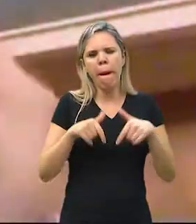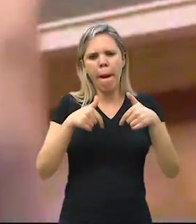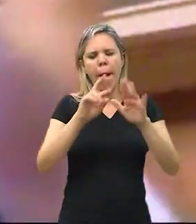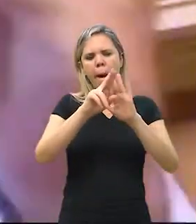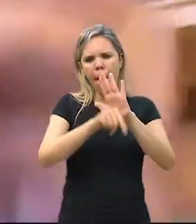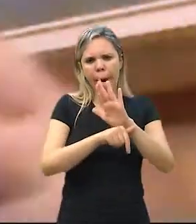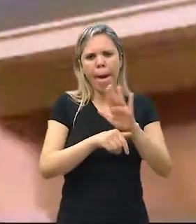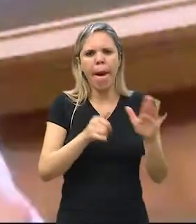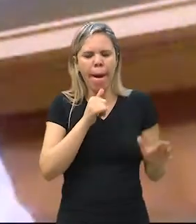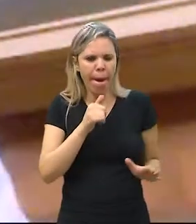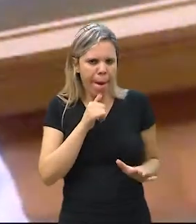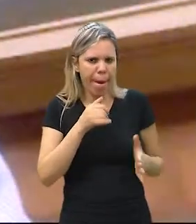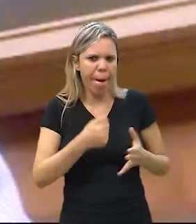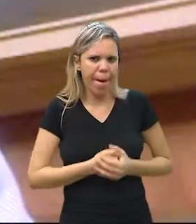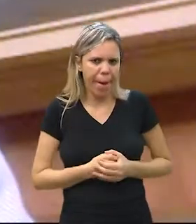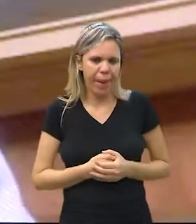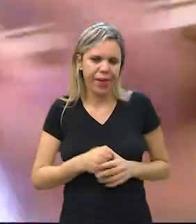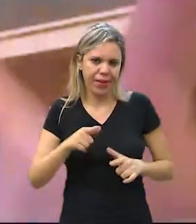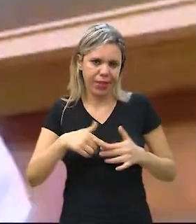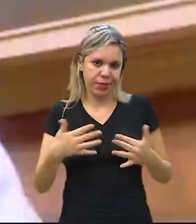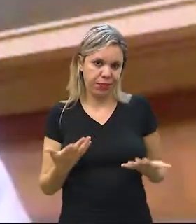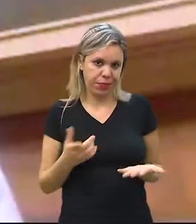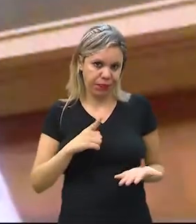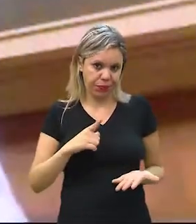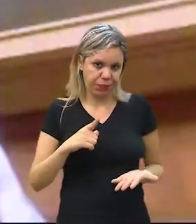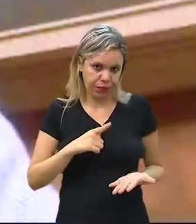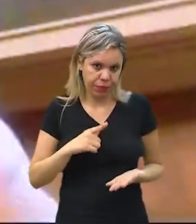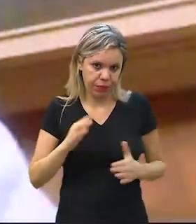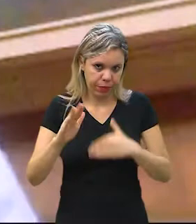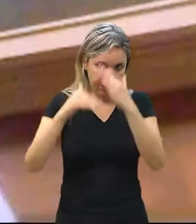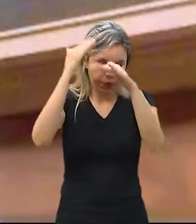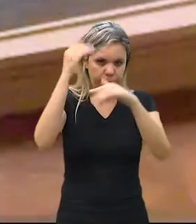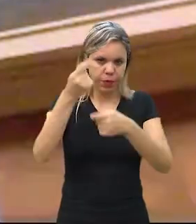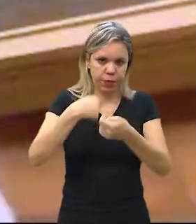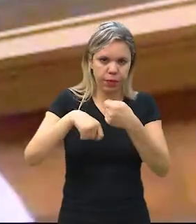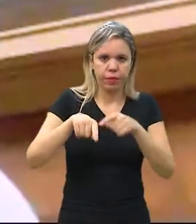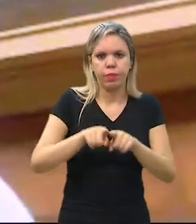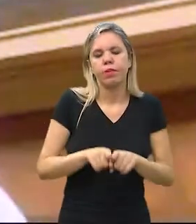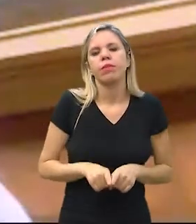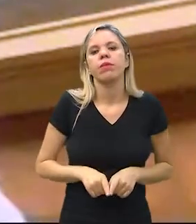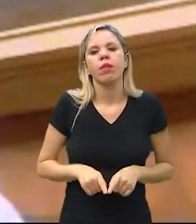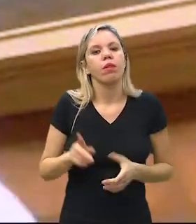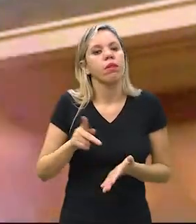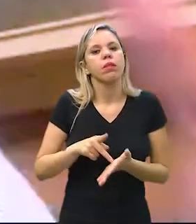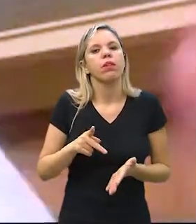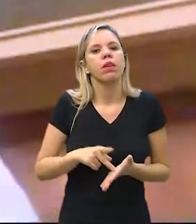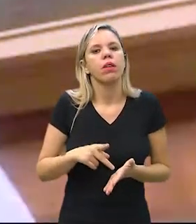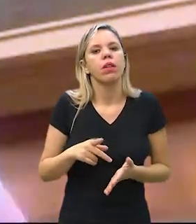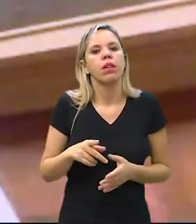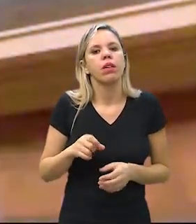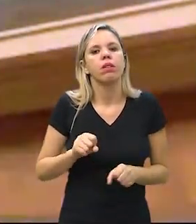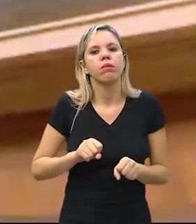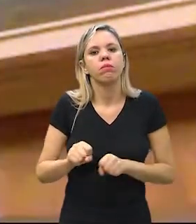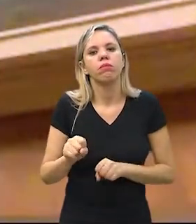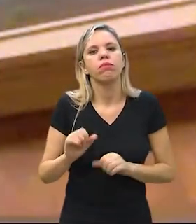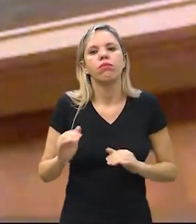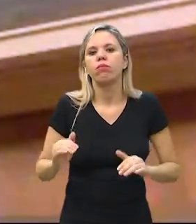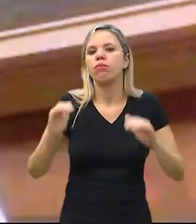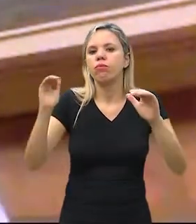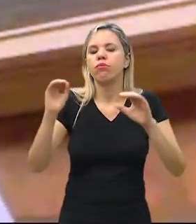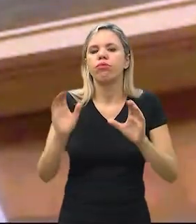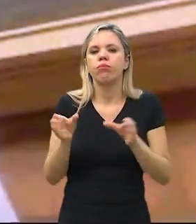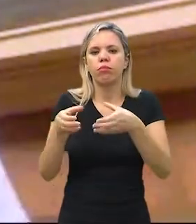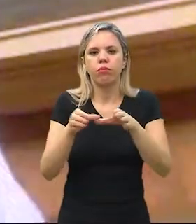uma série de ferramentas que a gente tem para a construção dos negócios, e, na verdade, a gente vai formando uma